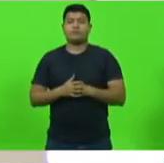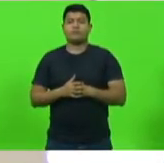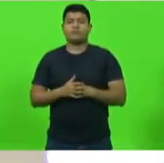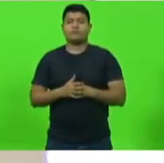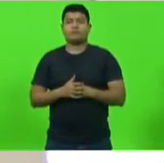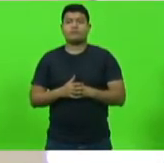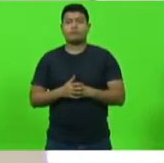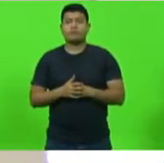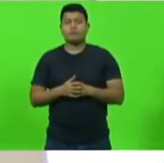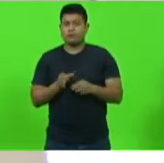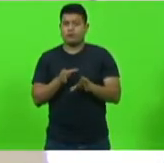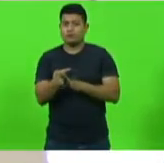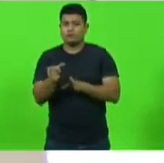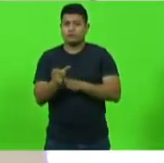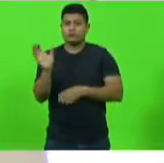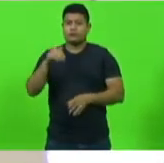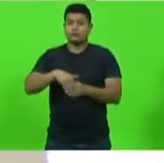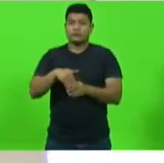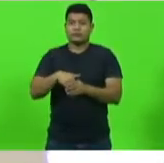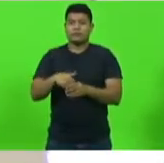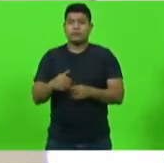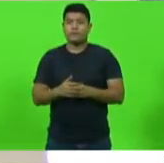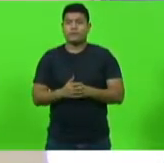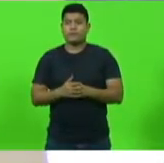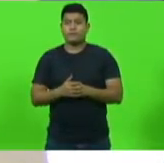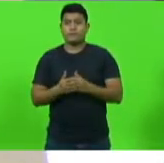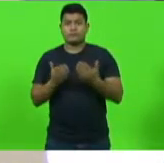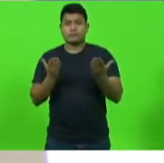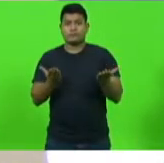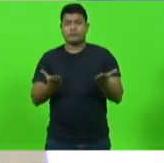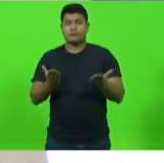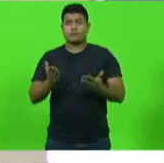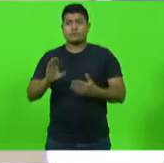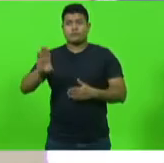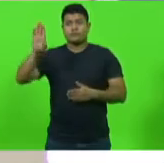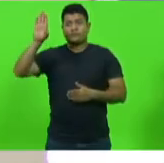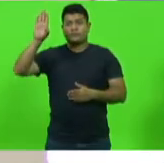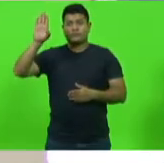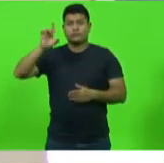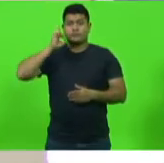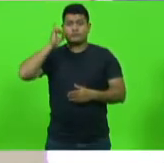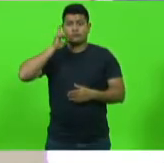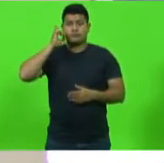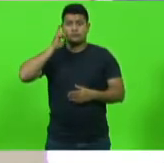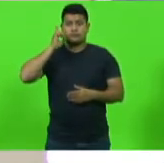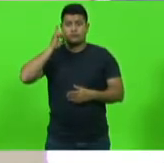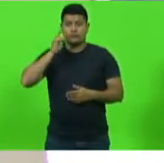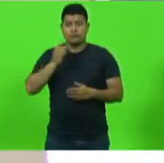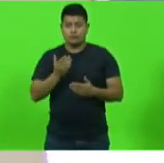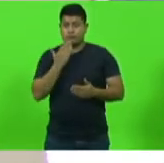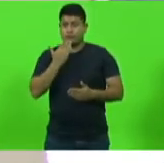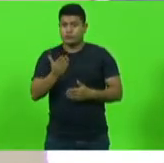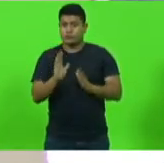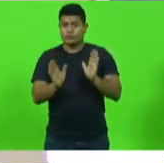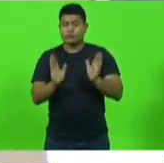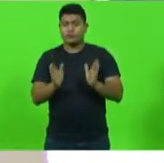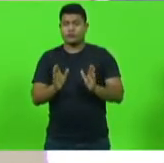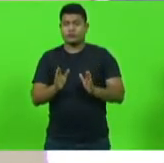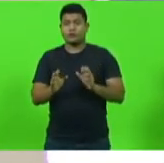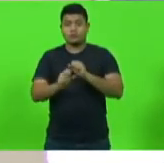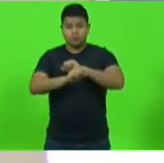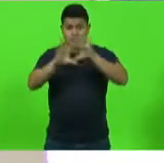Orientação de voto. Para encaminhar... Deputado Bruno já havia pedido para que eu fizesse isso na sequência, então vai deixar bem claro. Quem vota